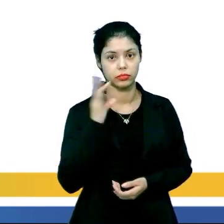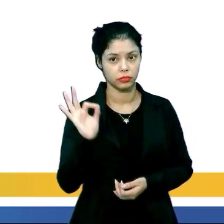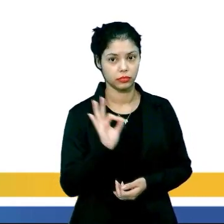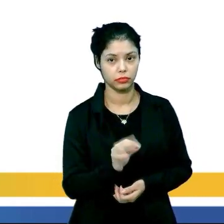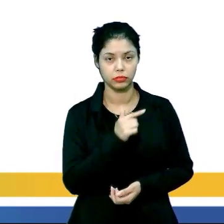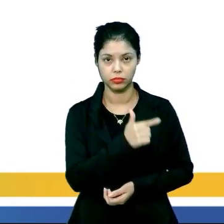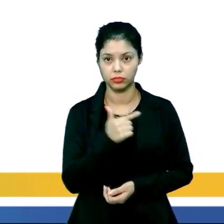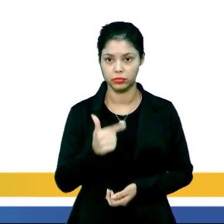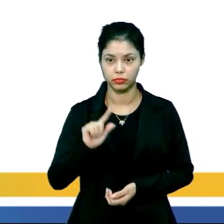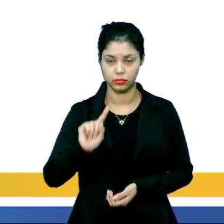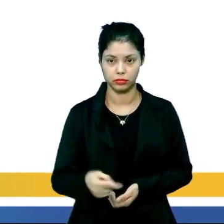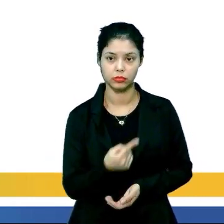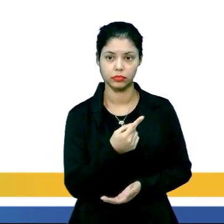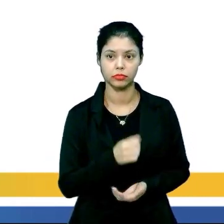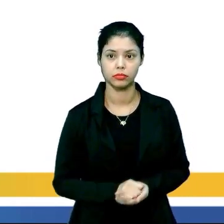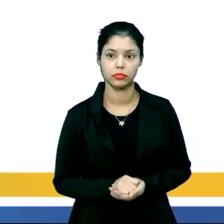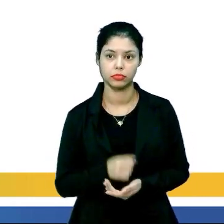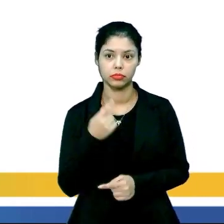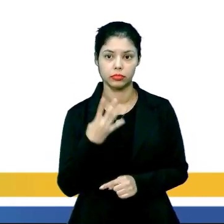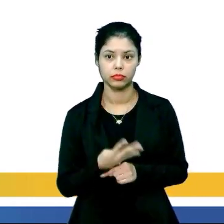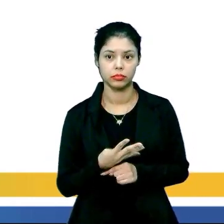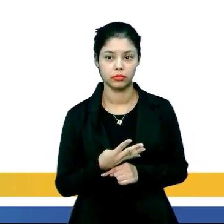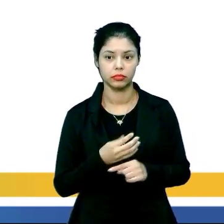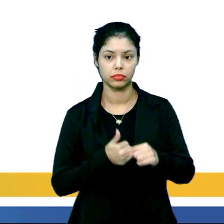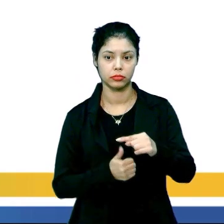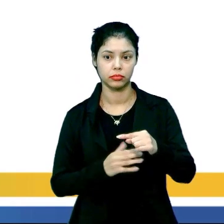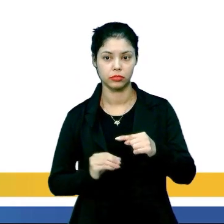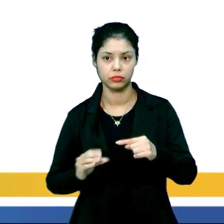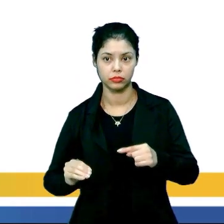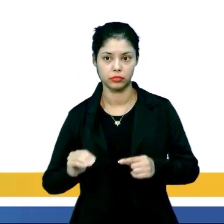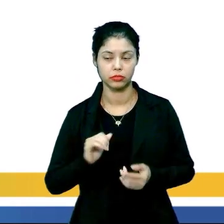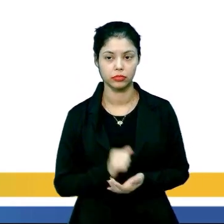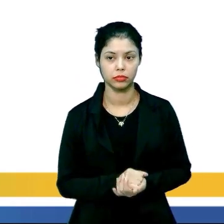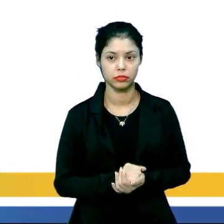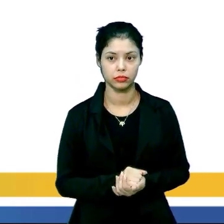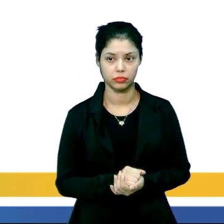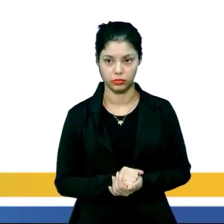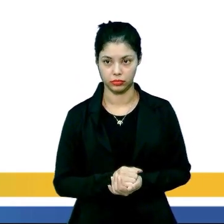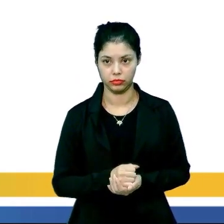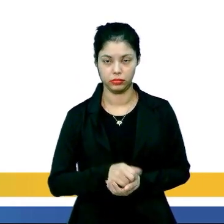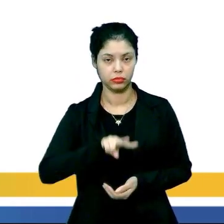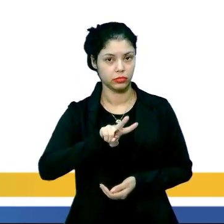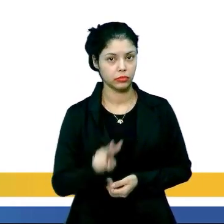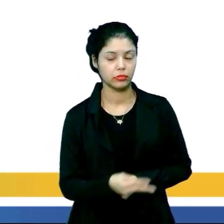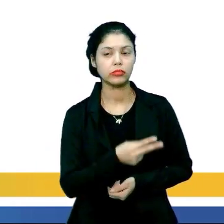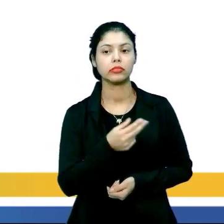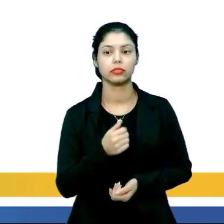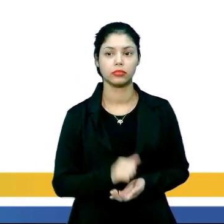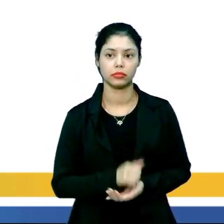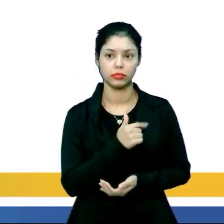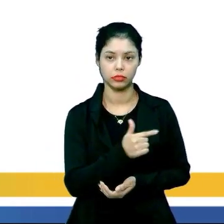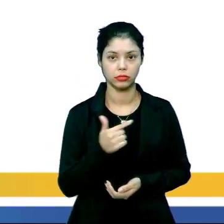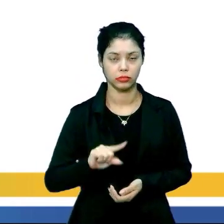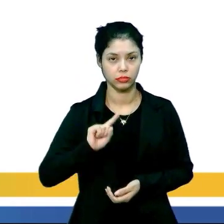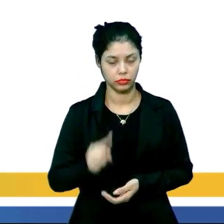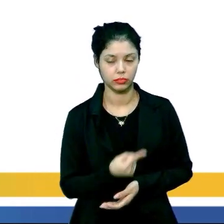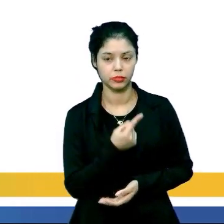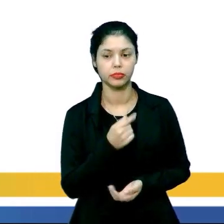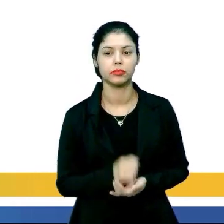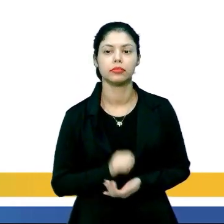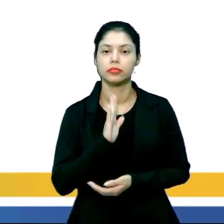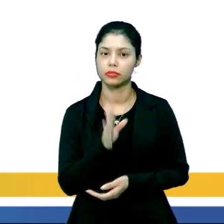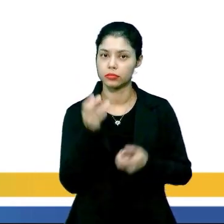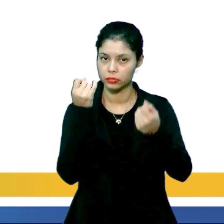4% de 22 mil. Nós temos aí 4 sobre 100 vezes 22 mil.